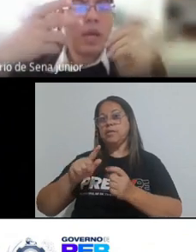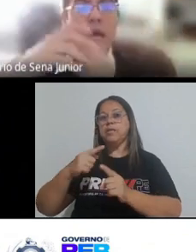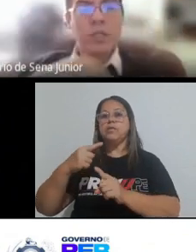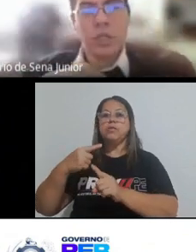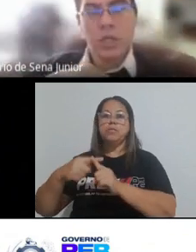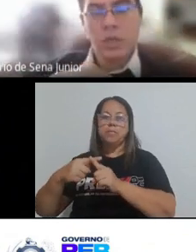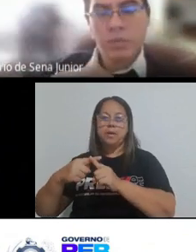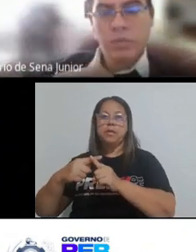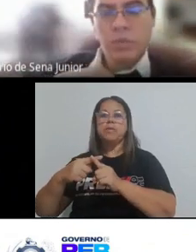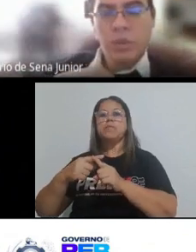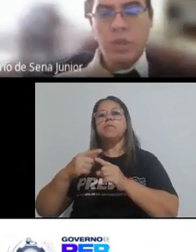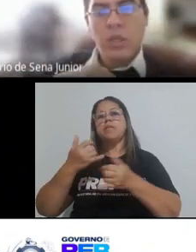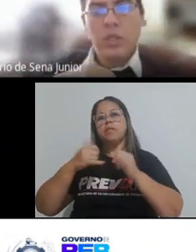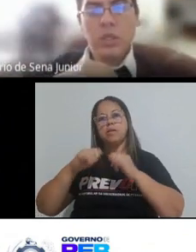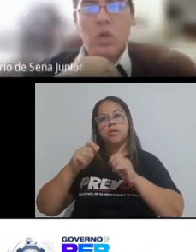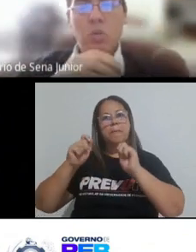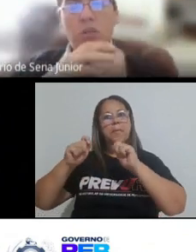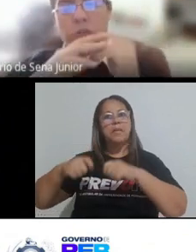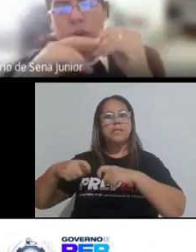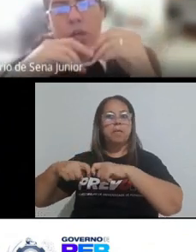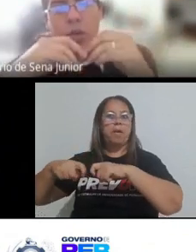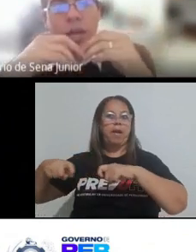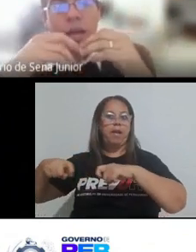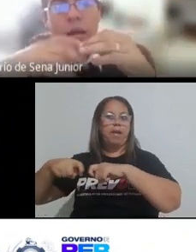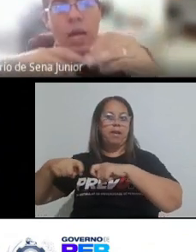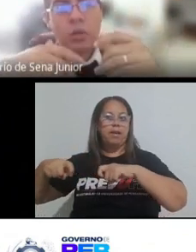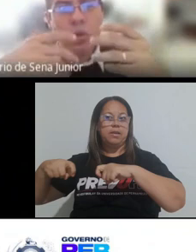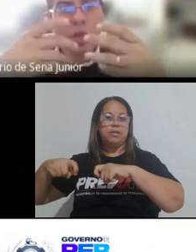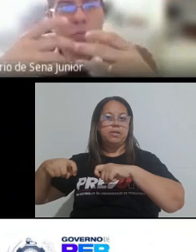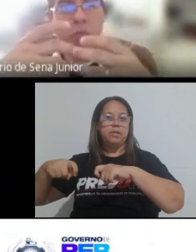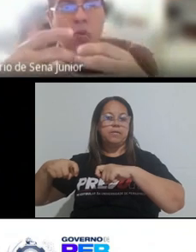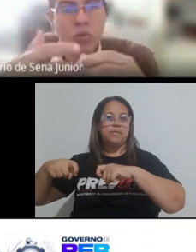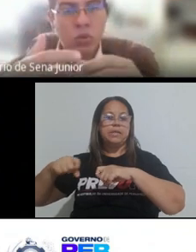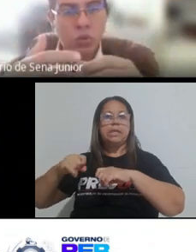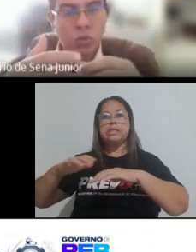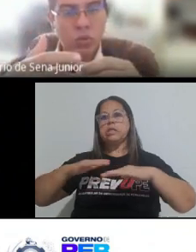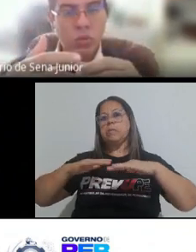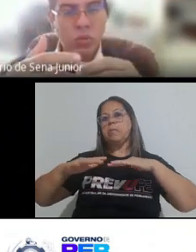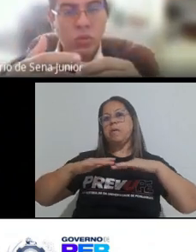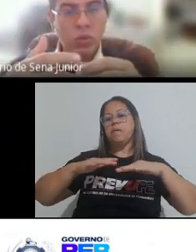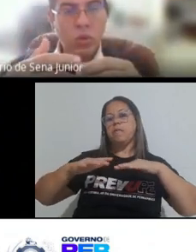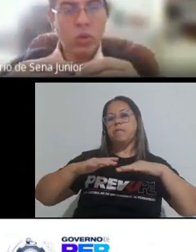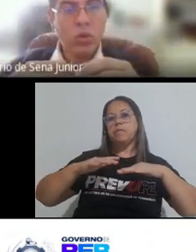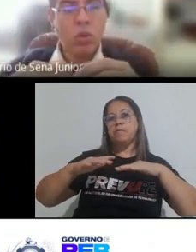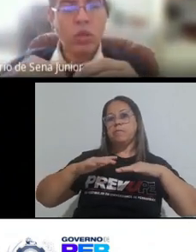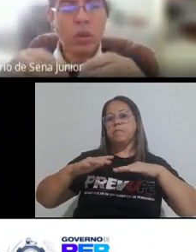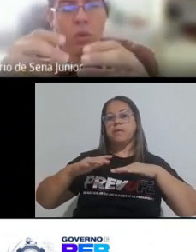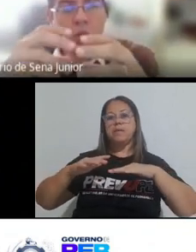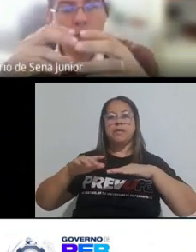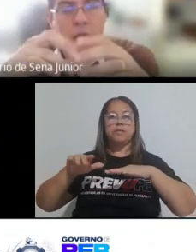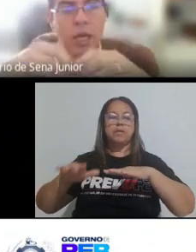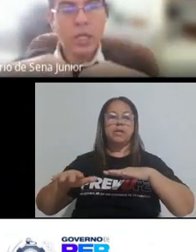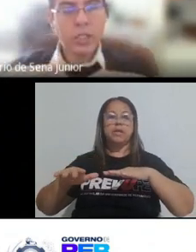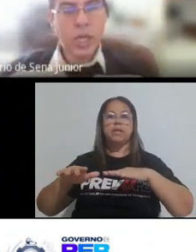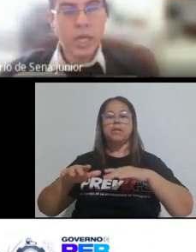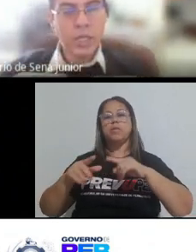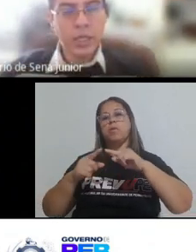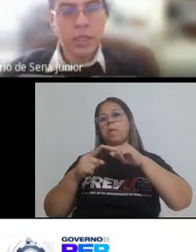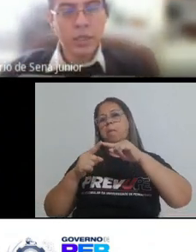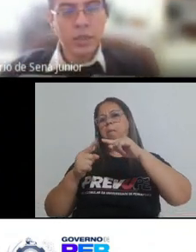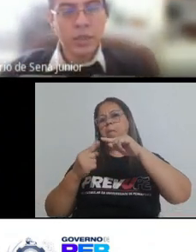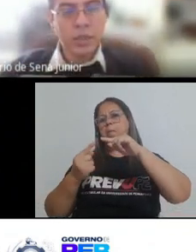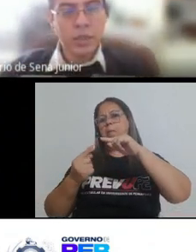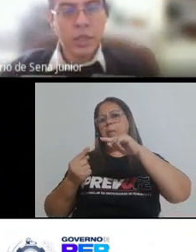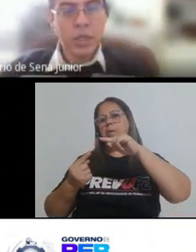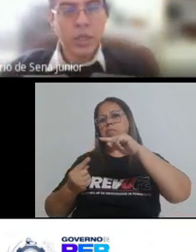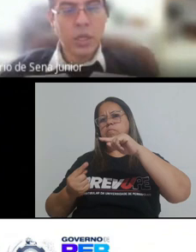elástica. Se o movimento é largado do repouso e quando a mola está relaxada,